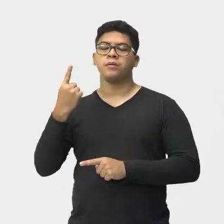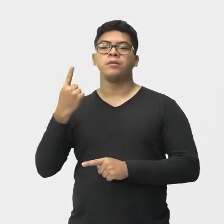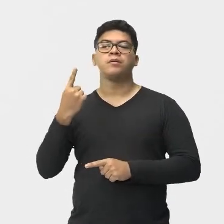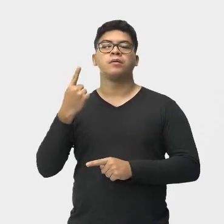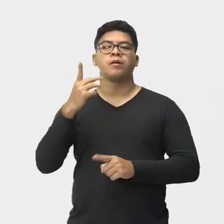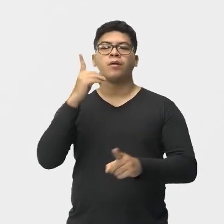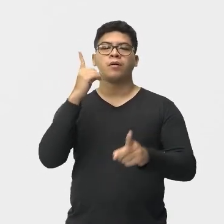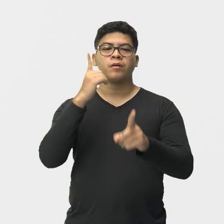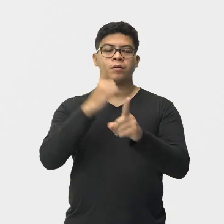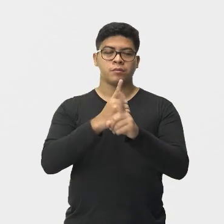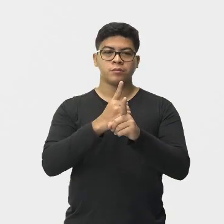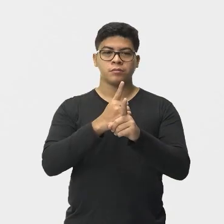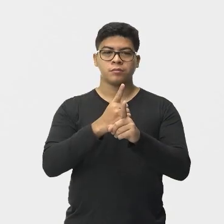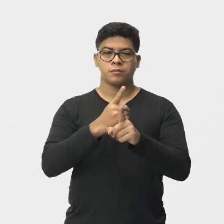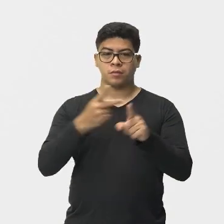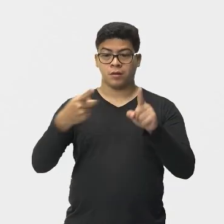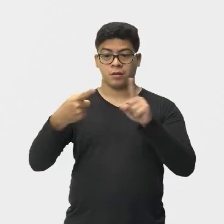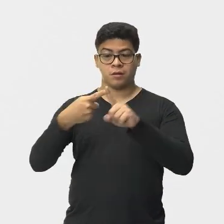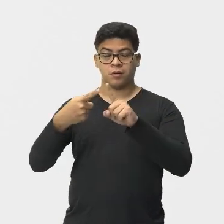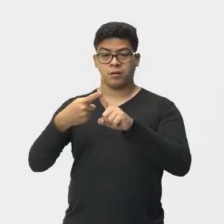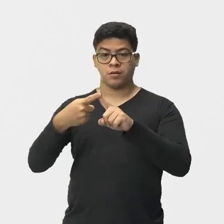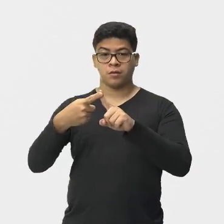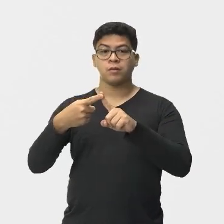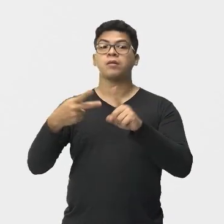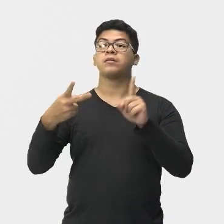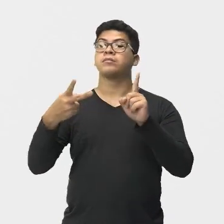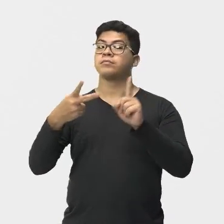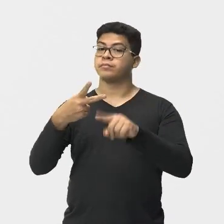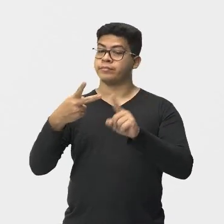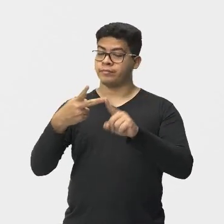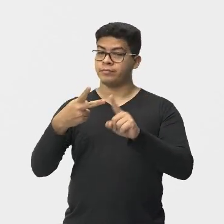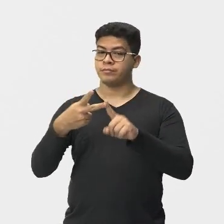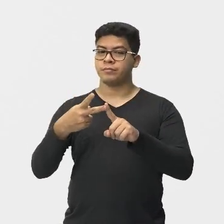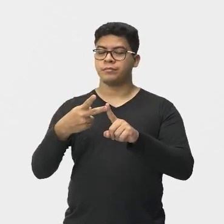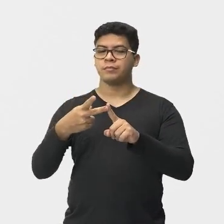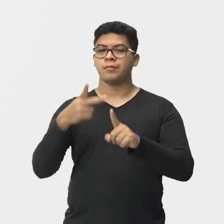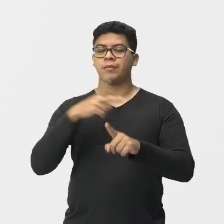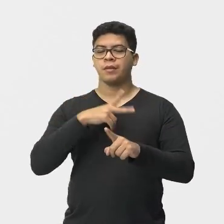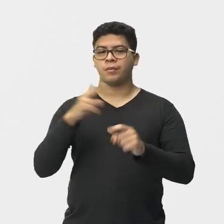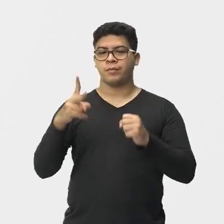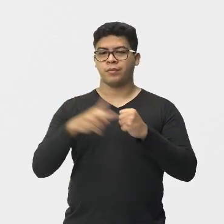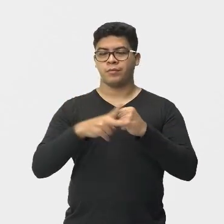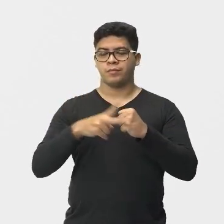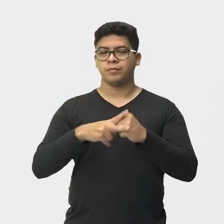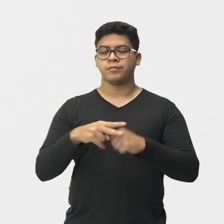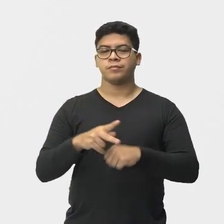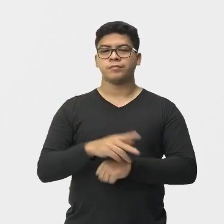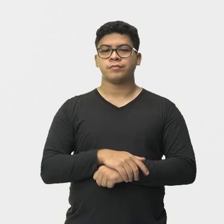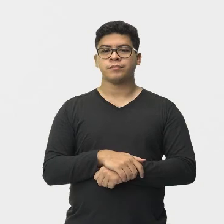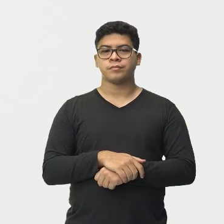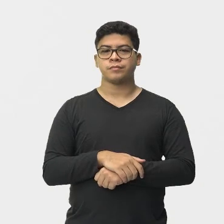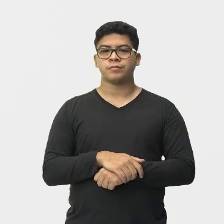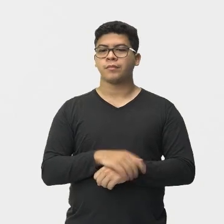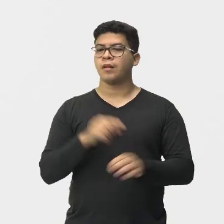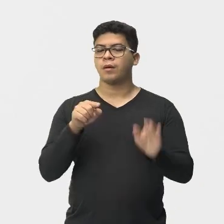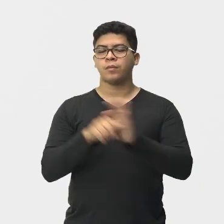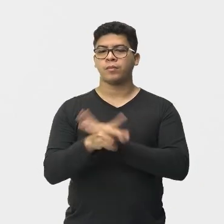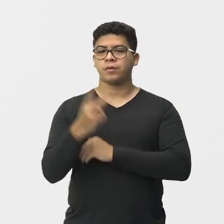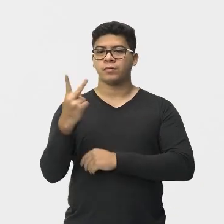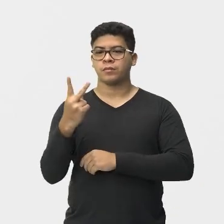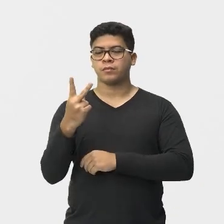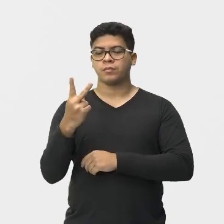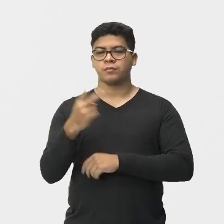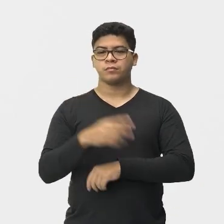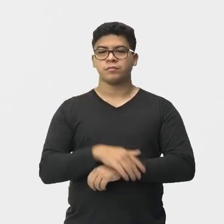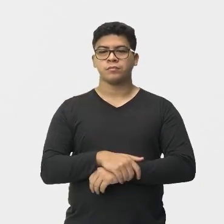achar tanto qual é o complemento direto quanto o pronome, tá certo? Na questão 2, temos dar